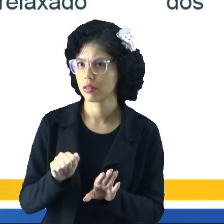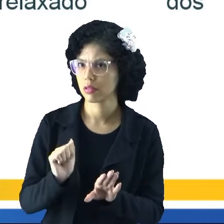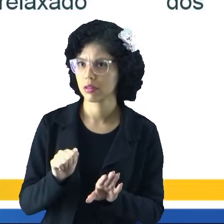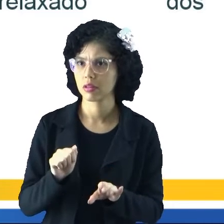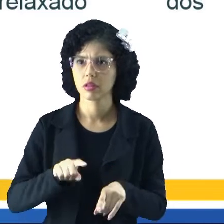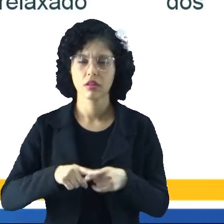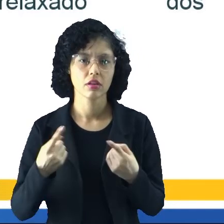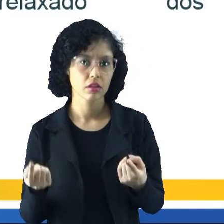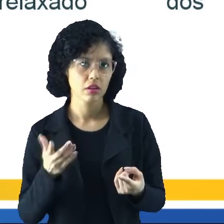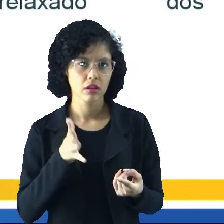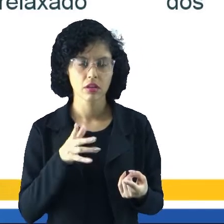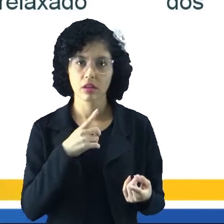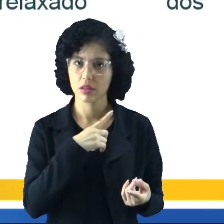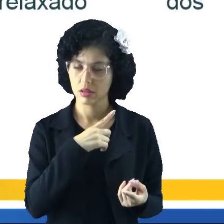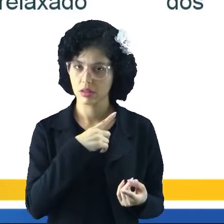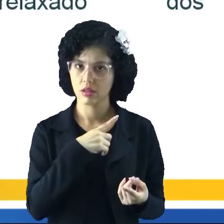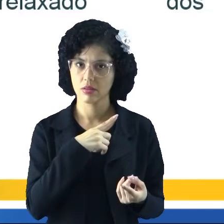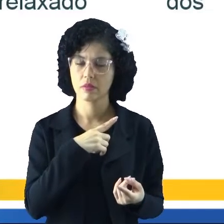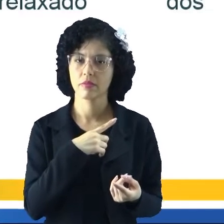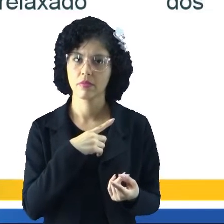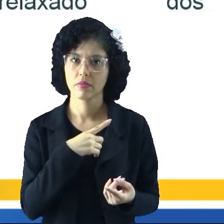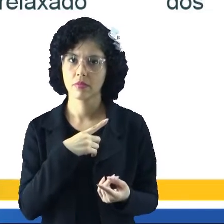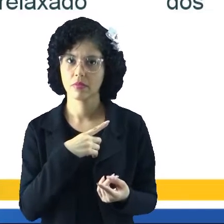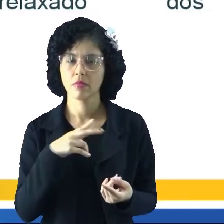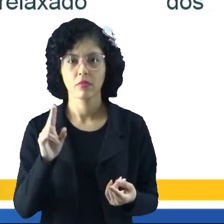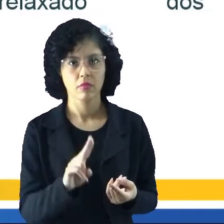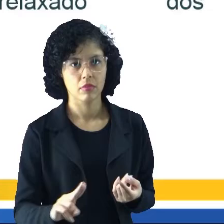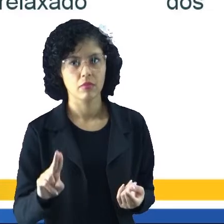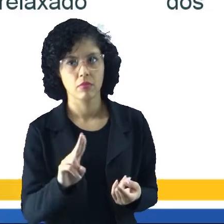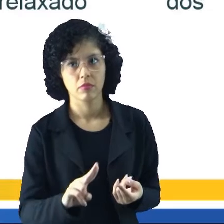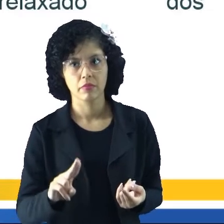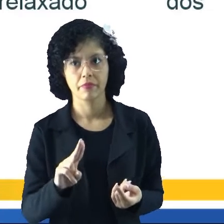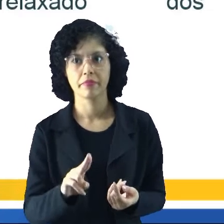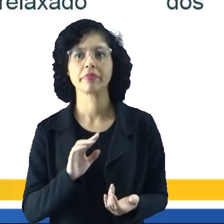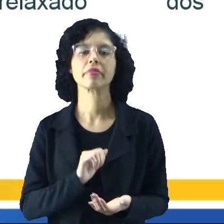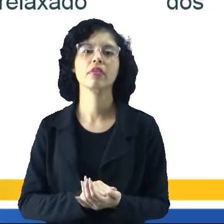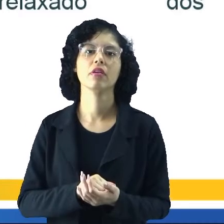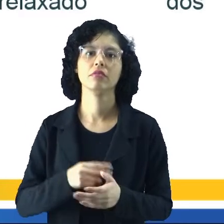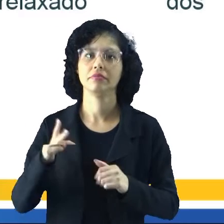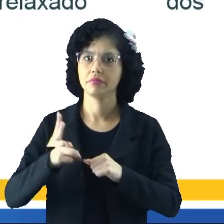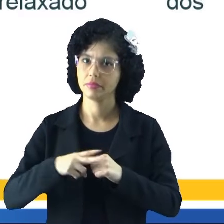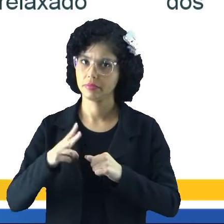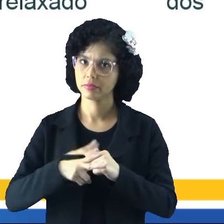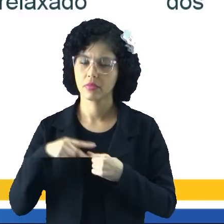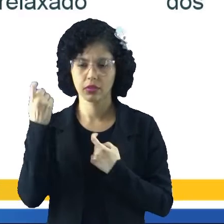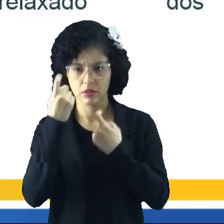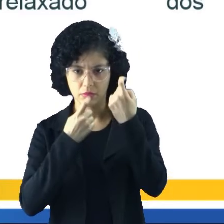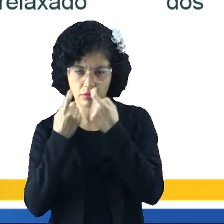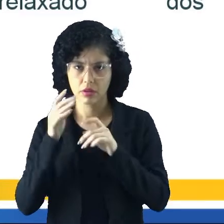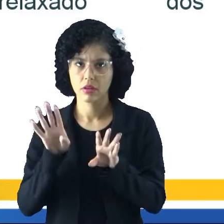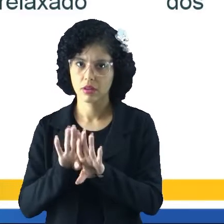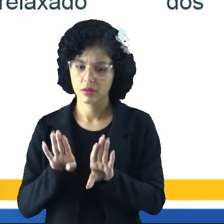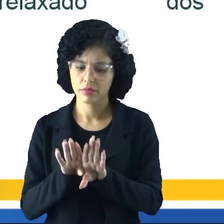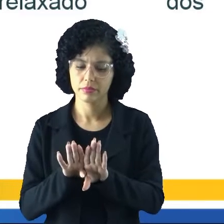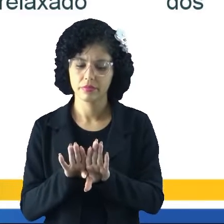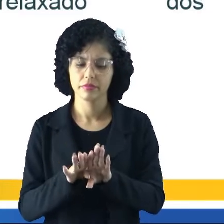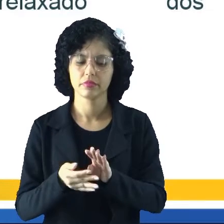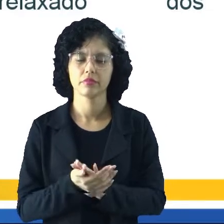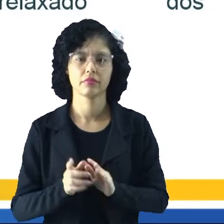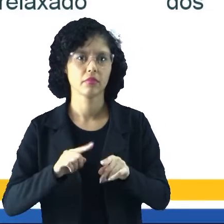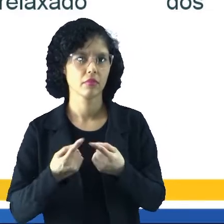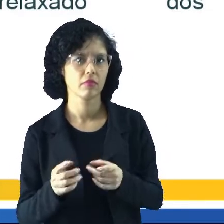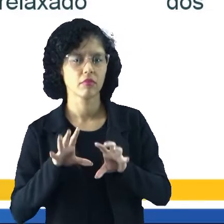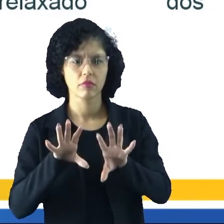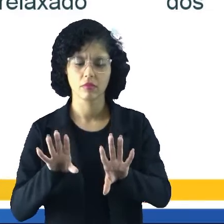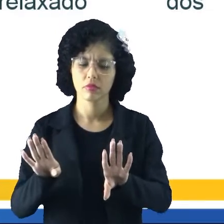deslocamento temporal, já que nós temos ali, né, o uso de advérbios de tempo, né, de expressões temporais. Mas não é isso